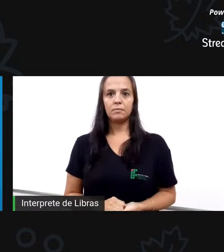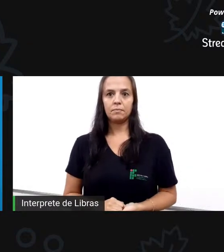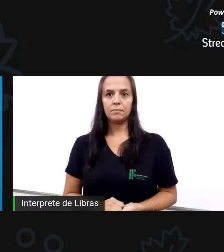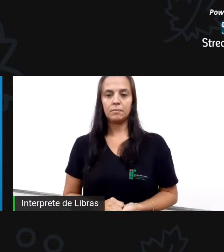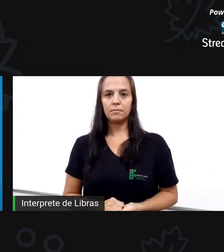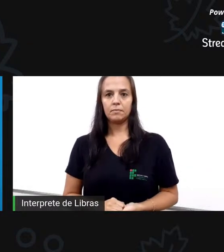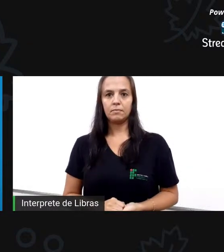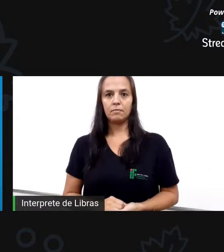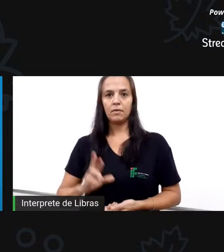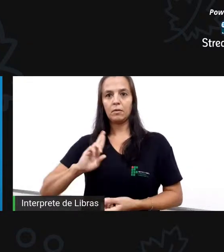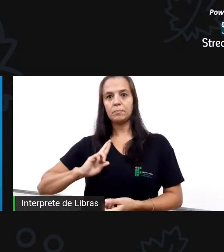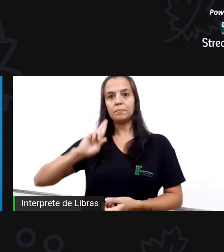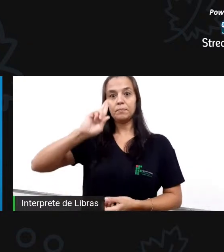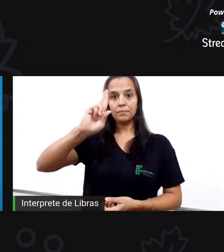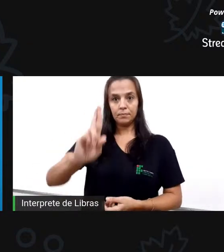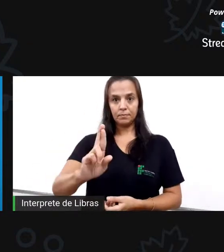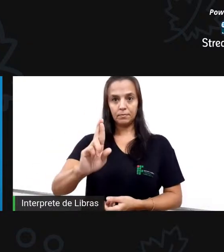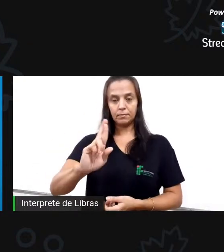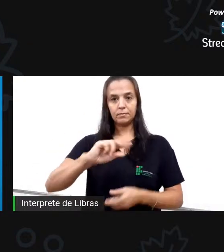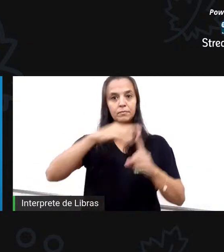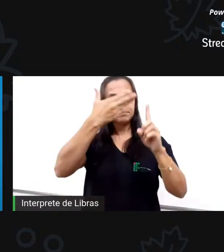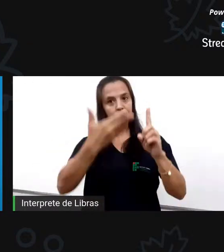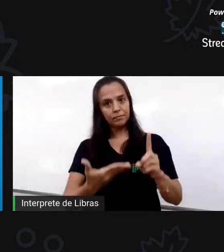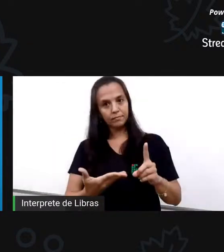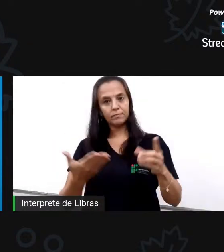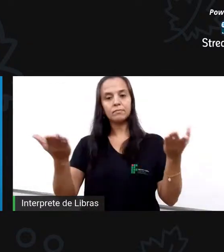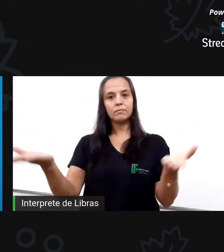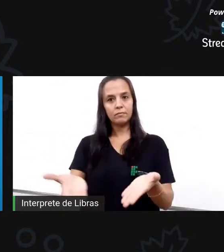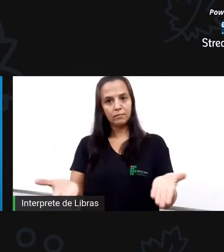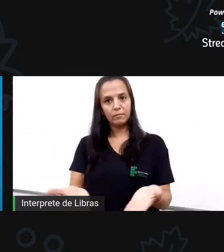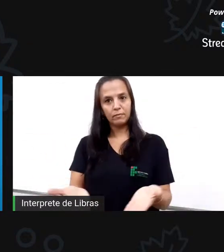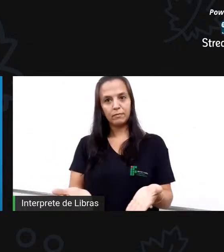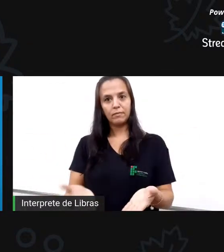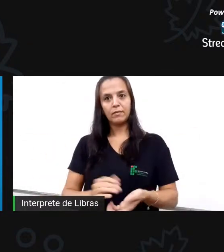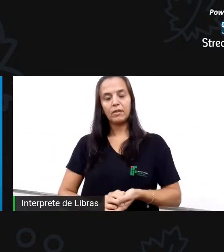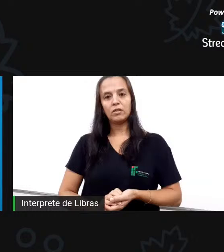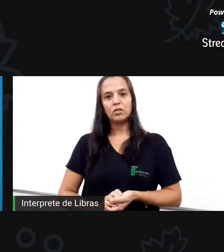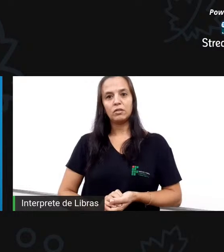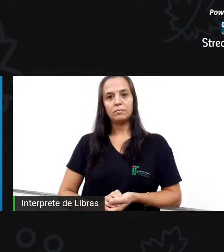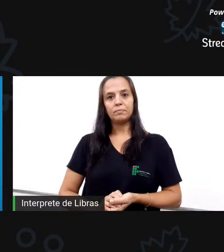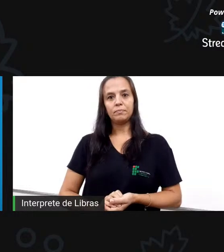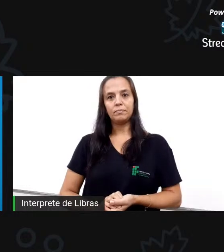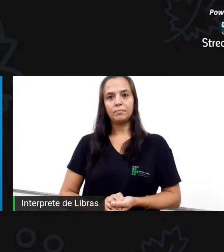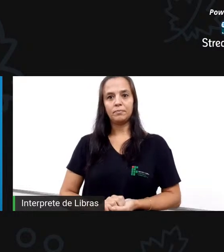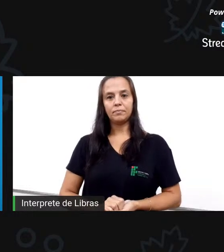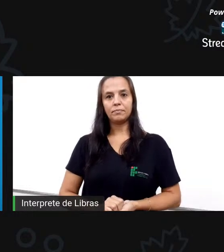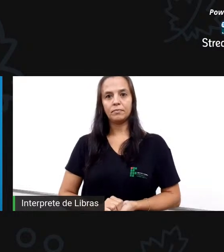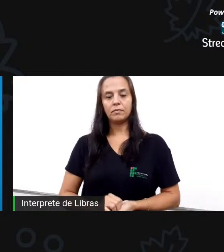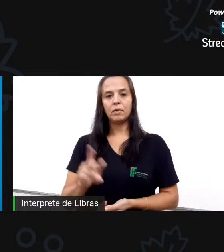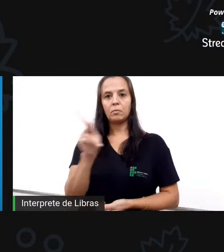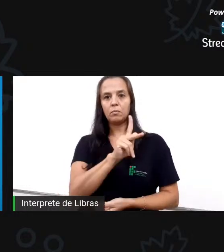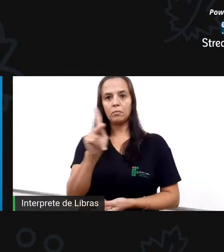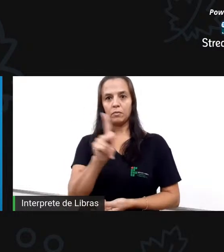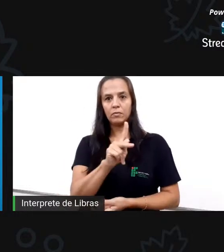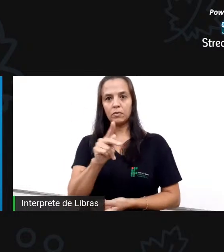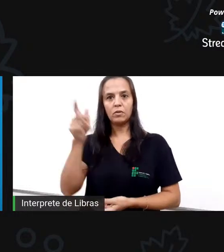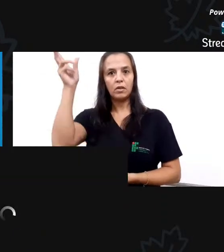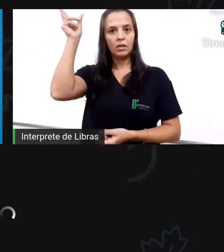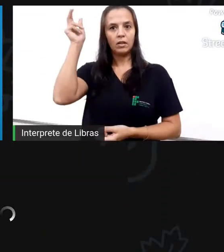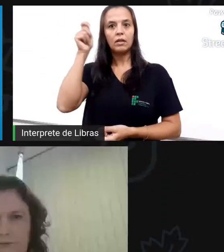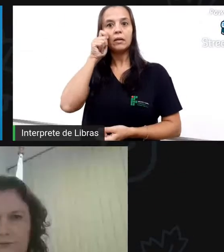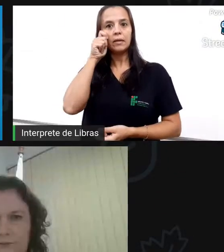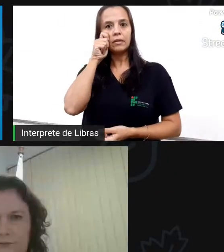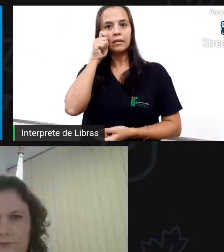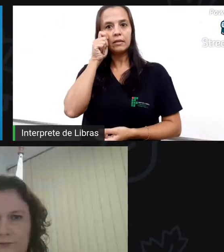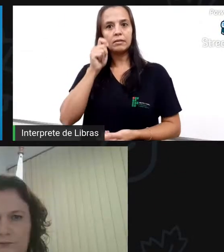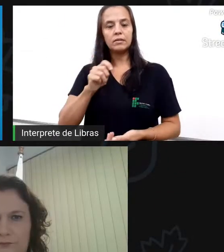Como representantes de honra desta cerimônia, nomeamos professora Annalice